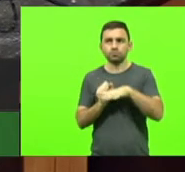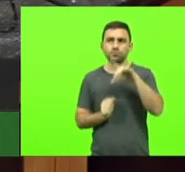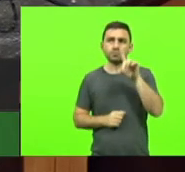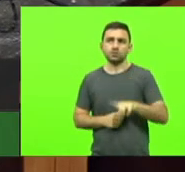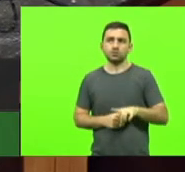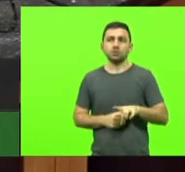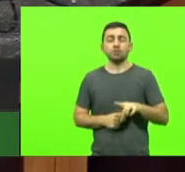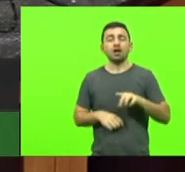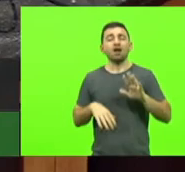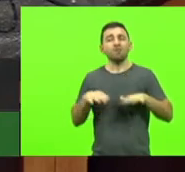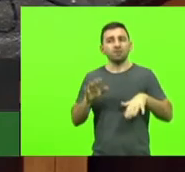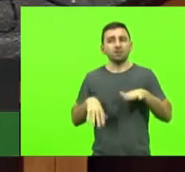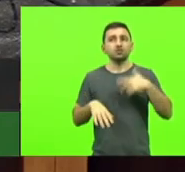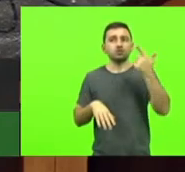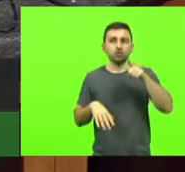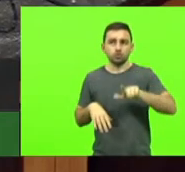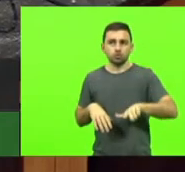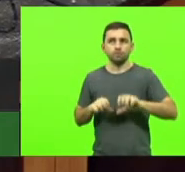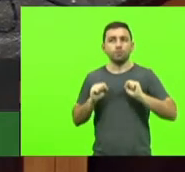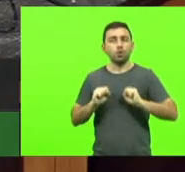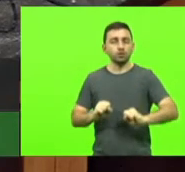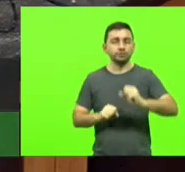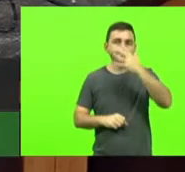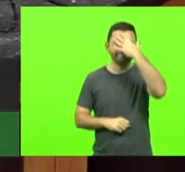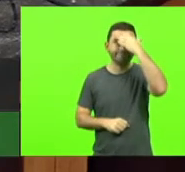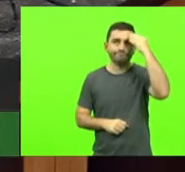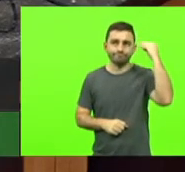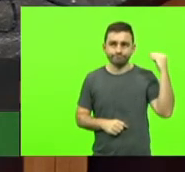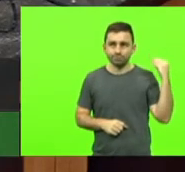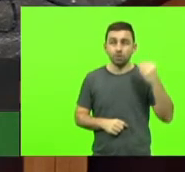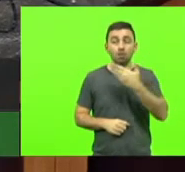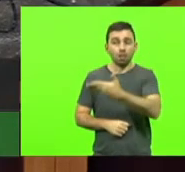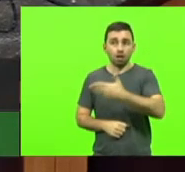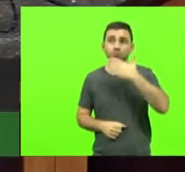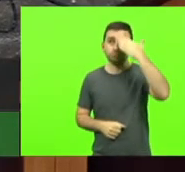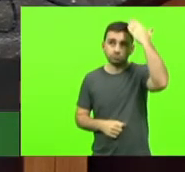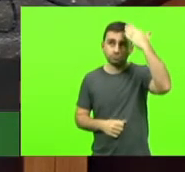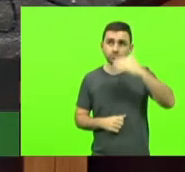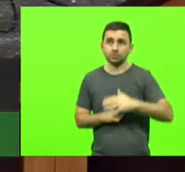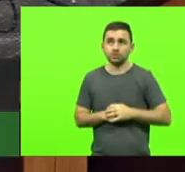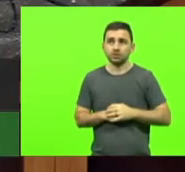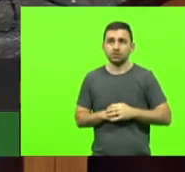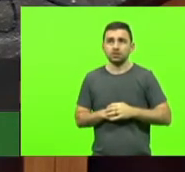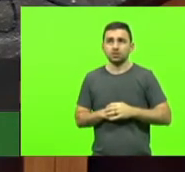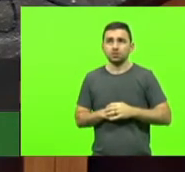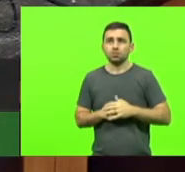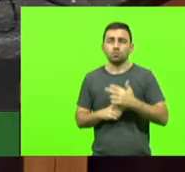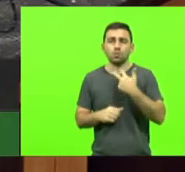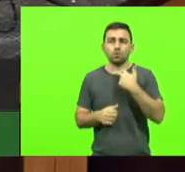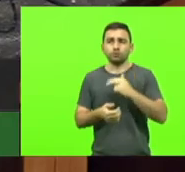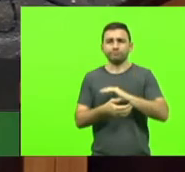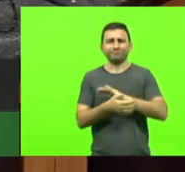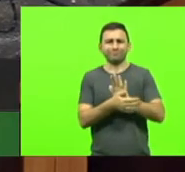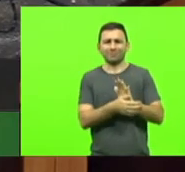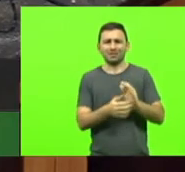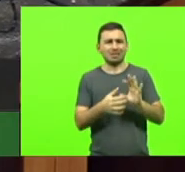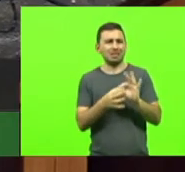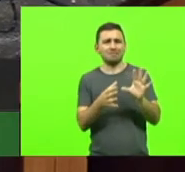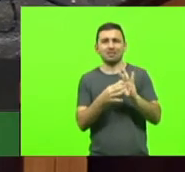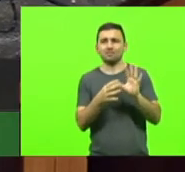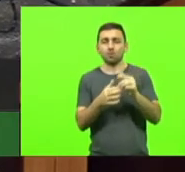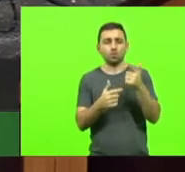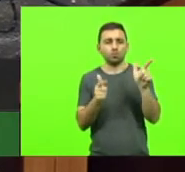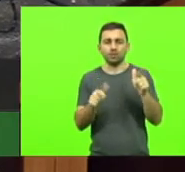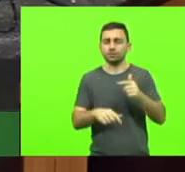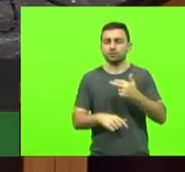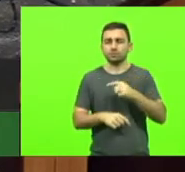talvez novamente sejam esquecidos no Afeganistão, não sejam violados em outros lugares e em outros países. Muito